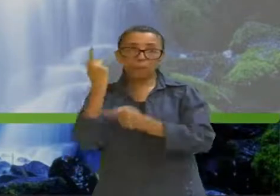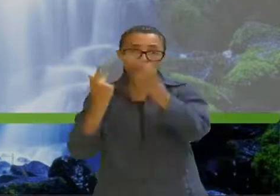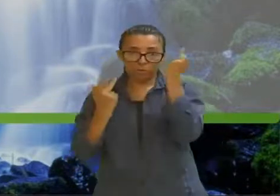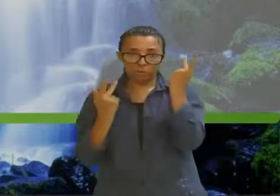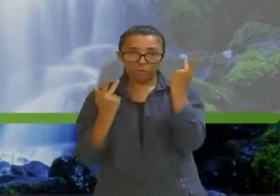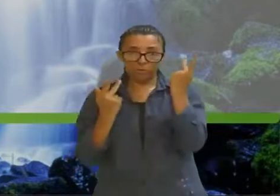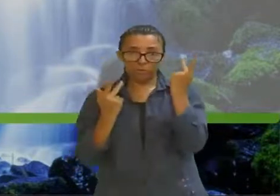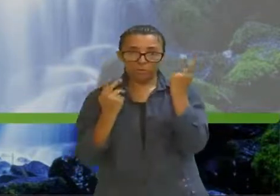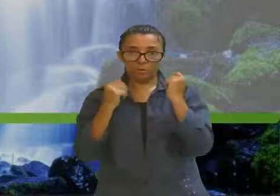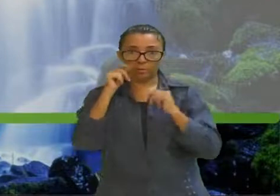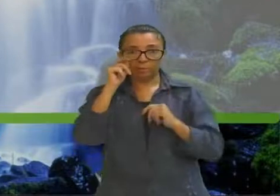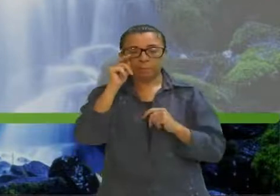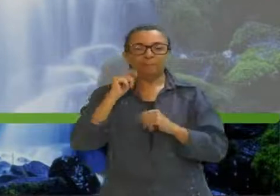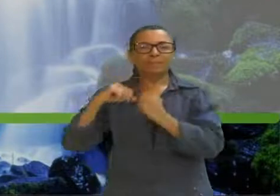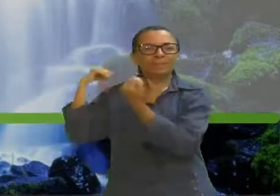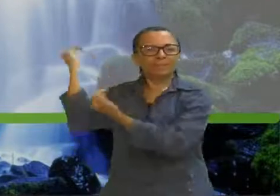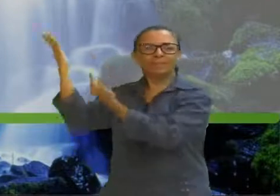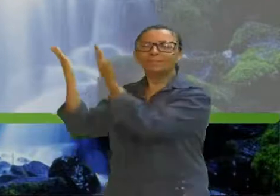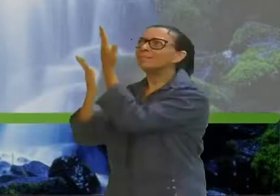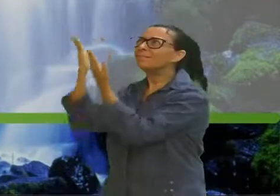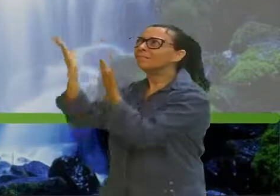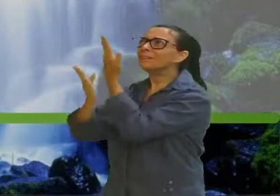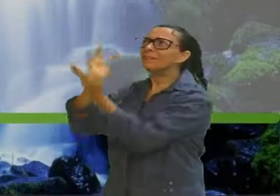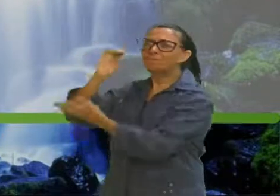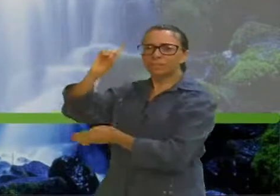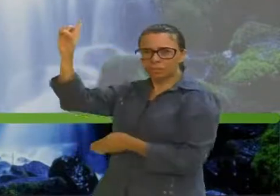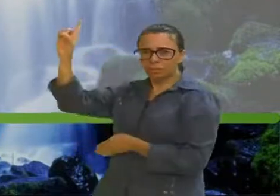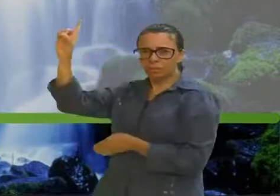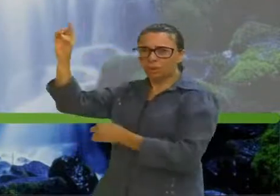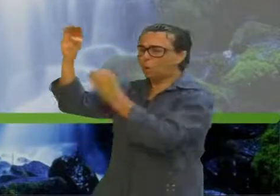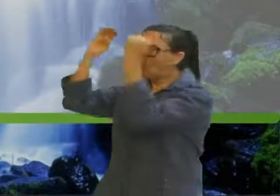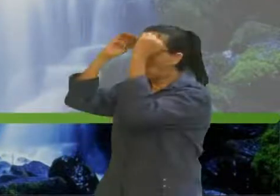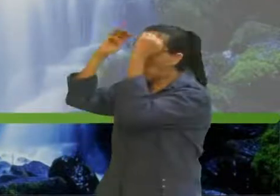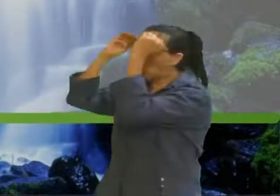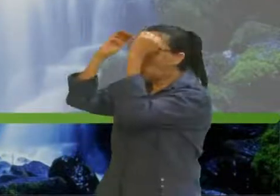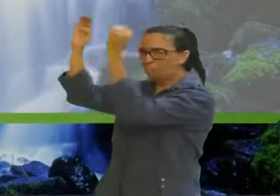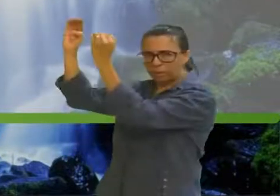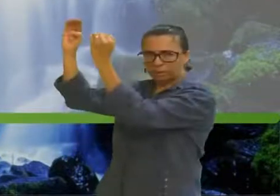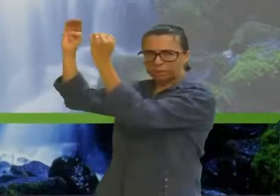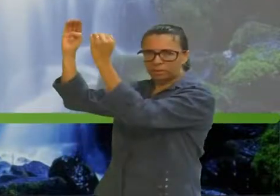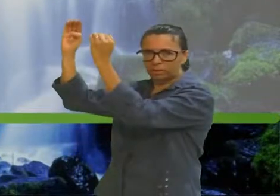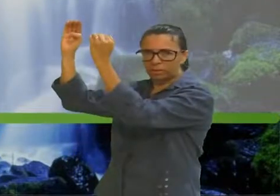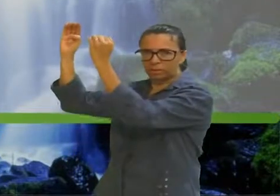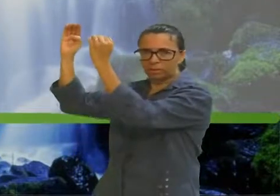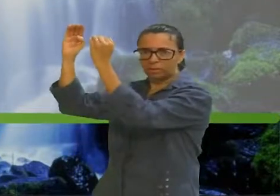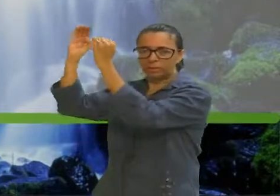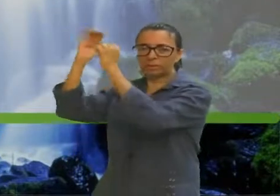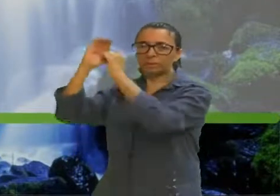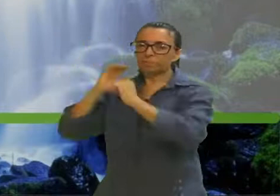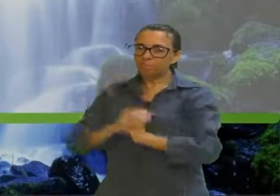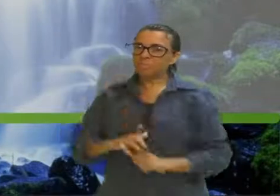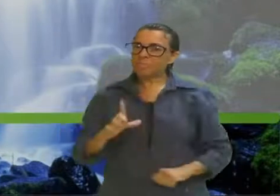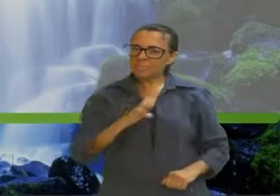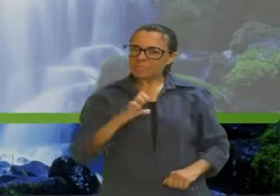esse que é o irmão de Deus, é sua irmã, que é sua mãe. Isso está em